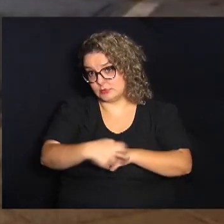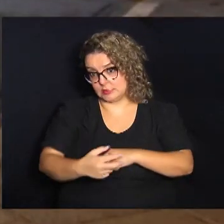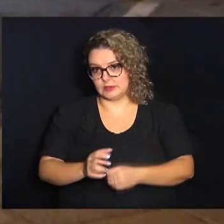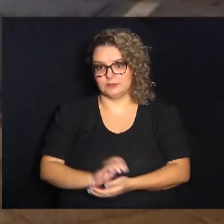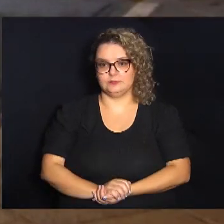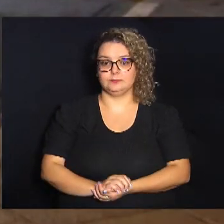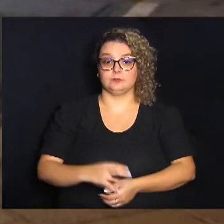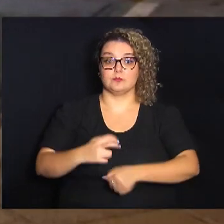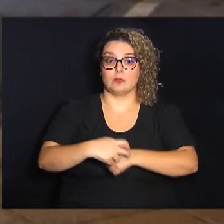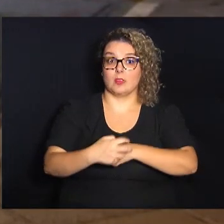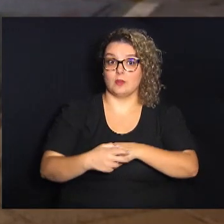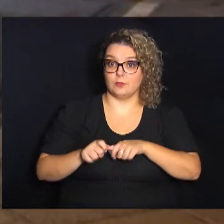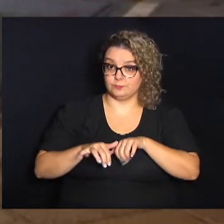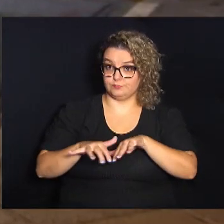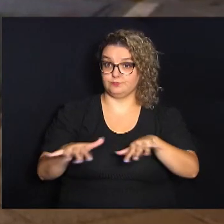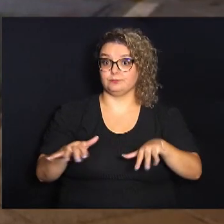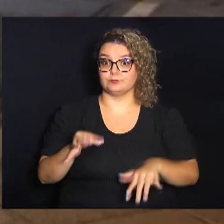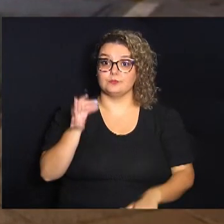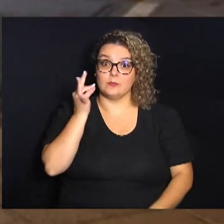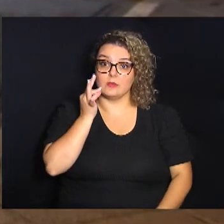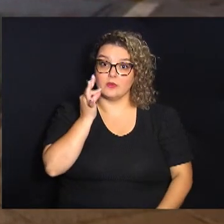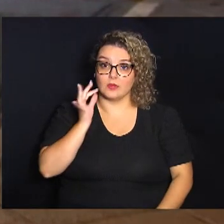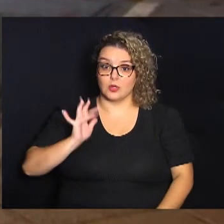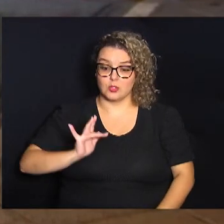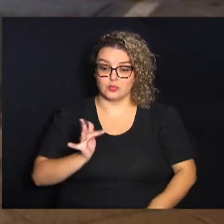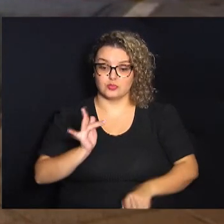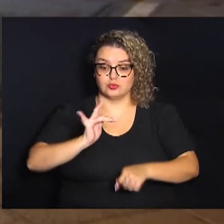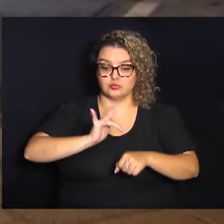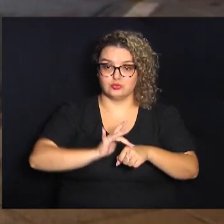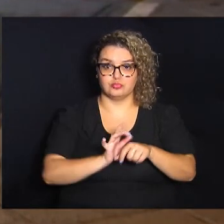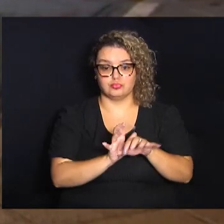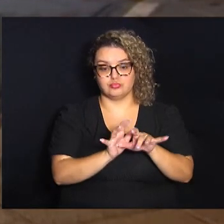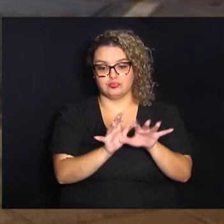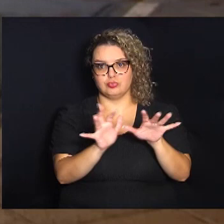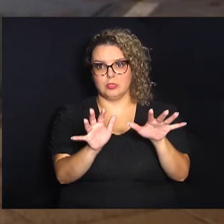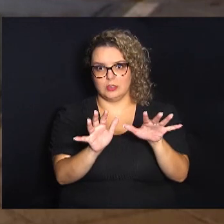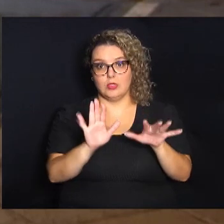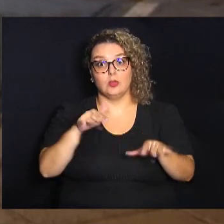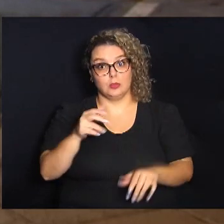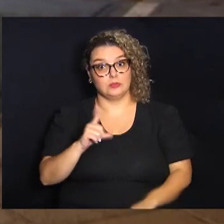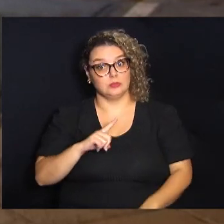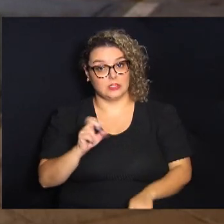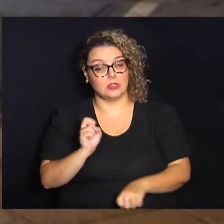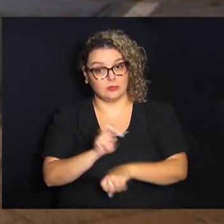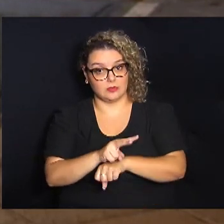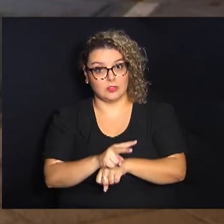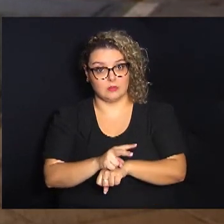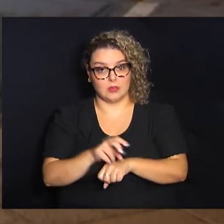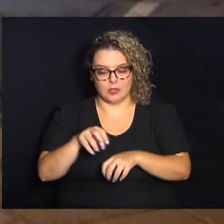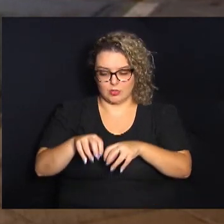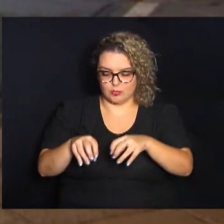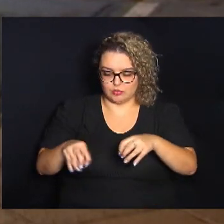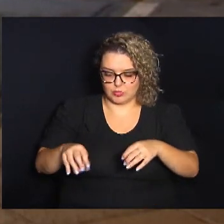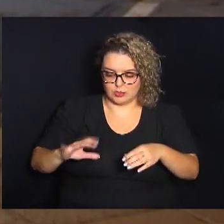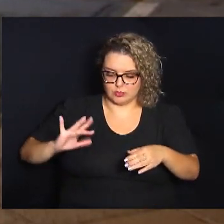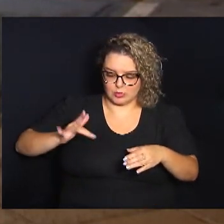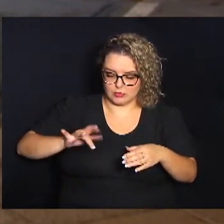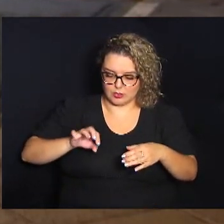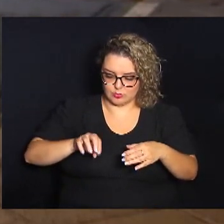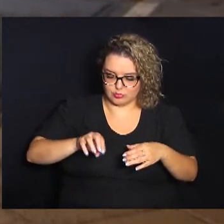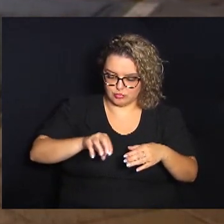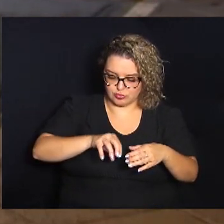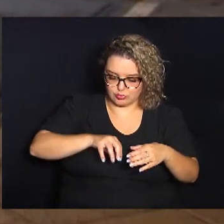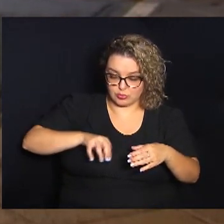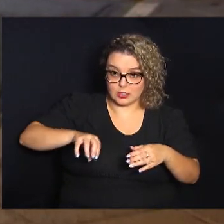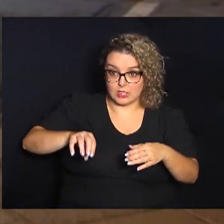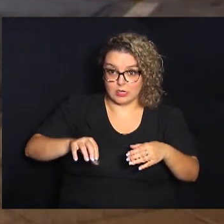dengue é transmitida pela fêmea do mosquito Aedes aegypti quando portadora do vírus. Os ovos são colocados nas proximidades de